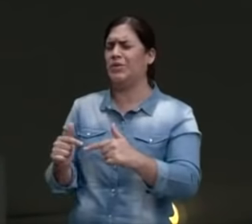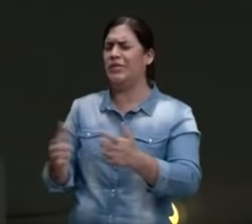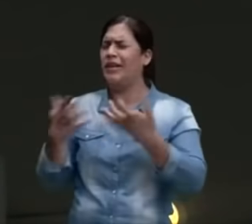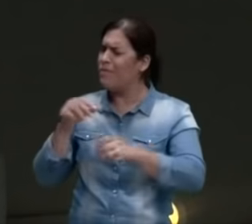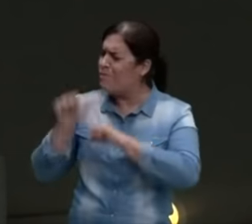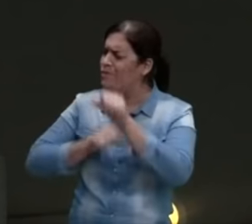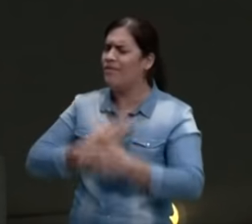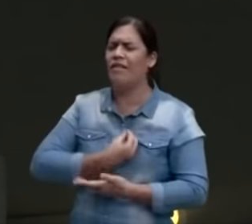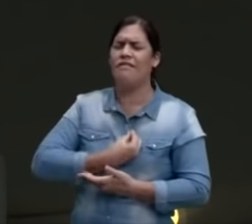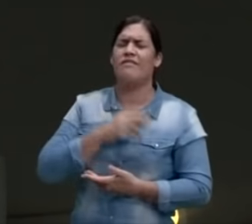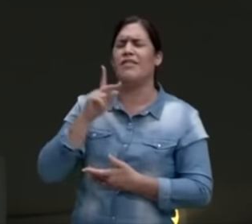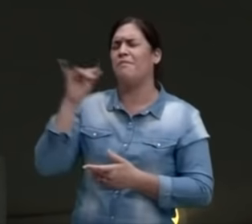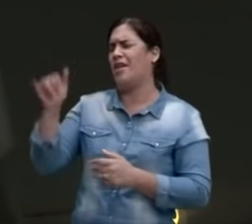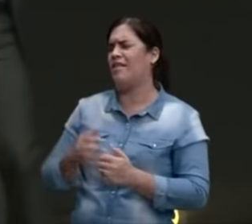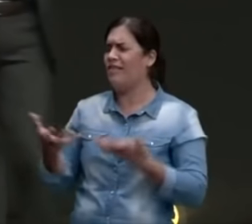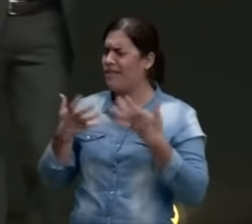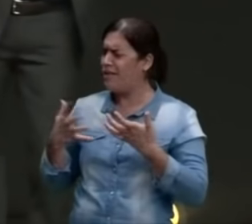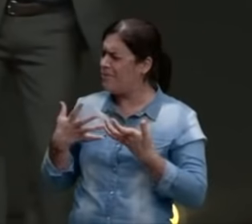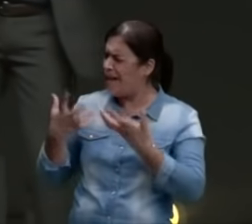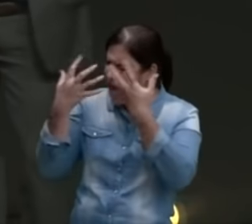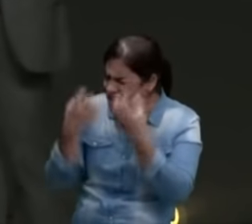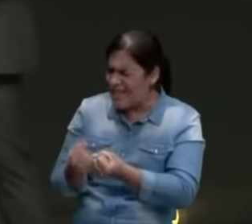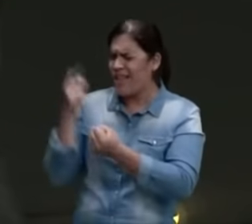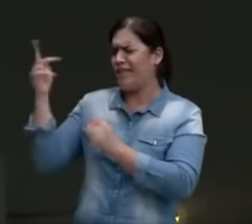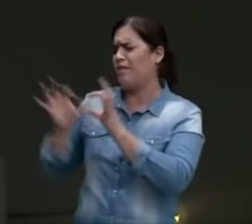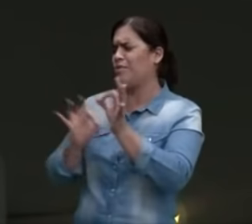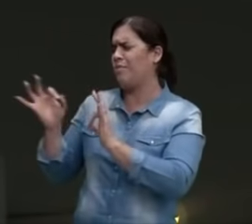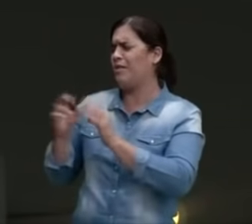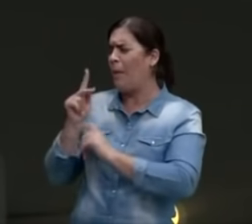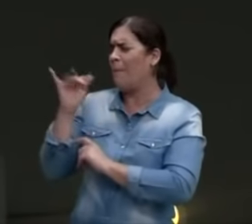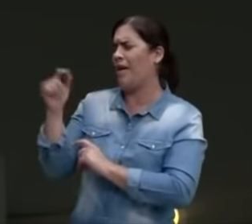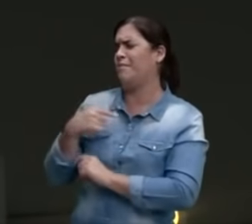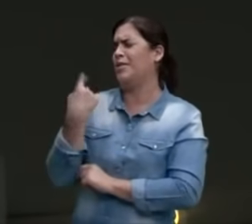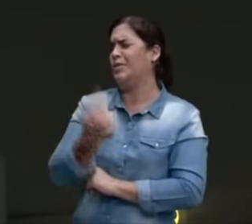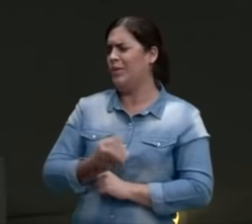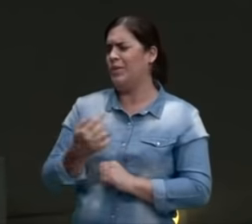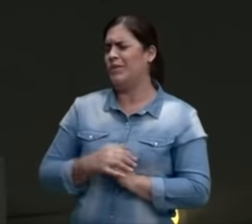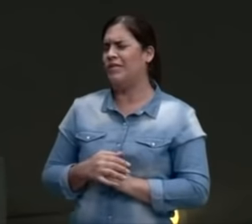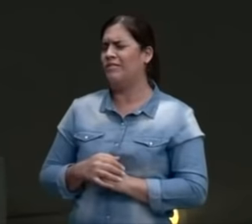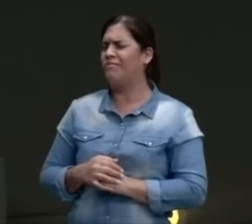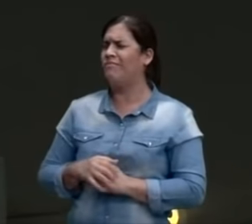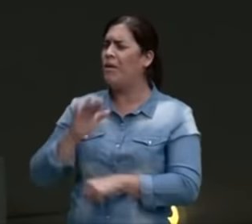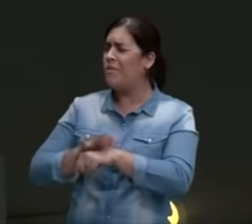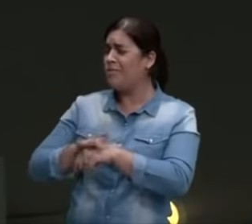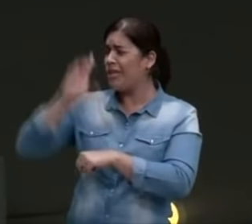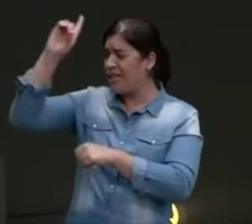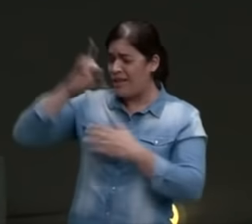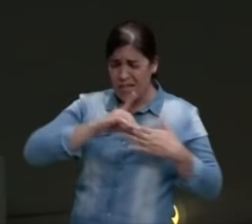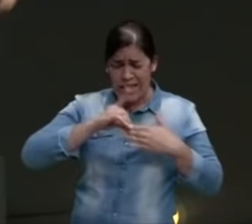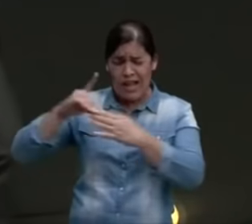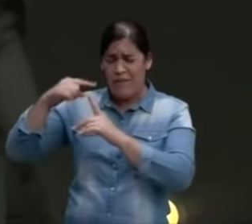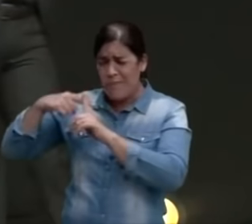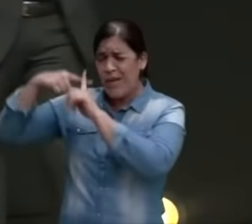vida. Queremos aceitar os Teus planos para nós, Pai. Ainda que o Senhor nos leve para a cruz, ainda